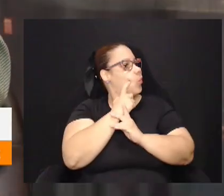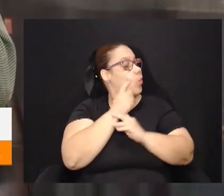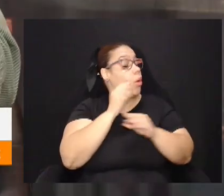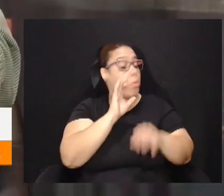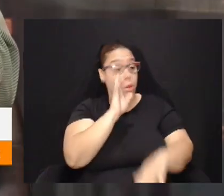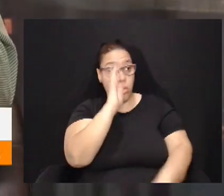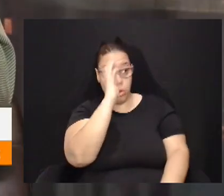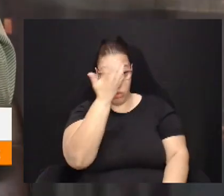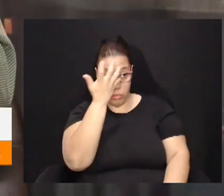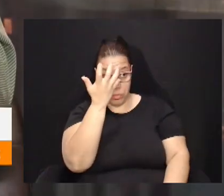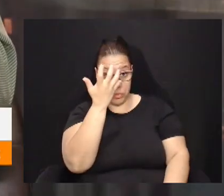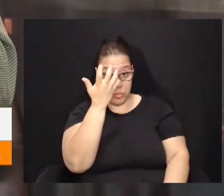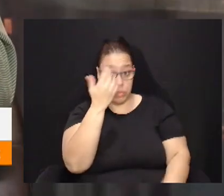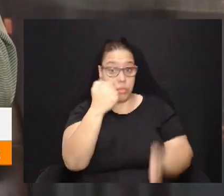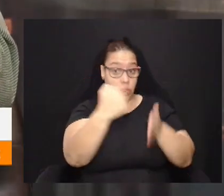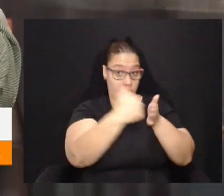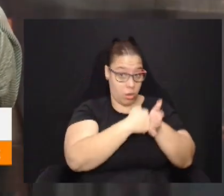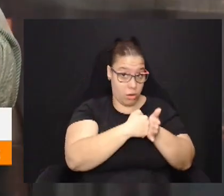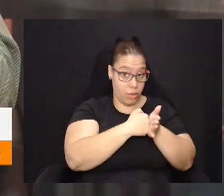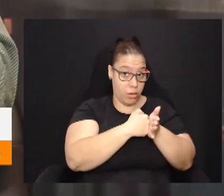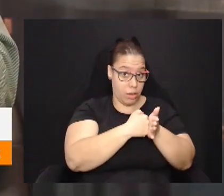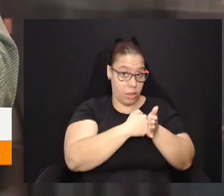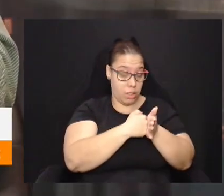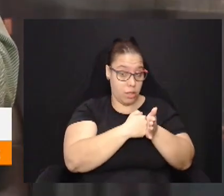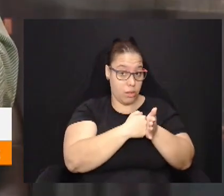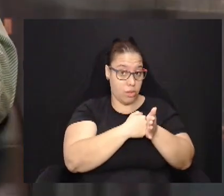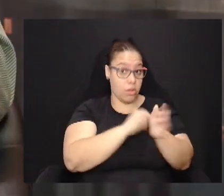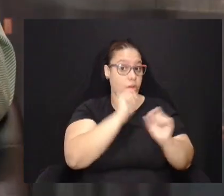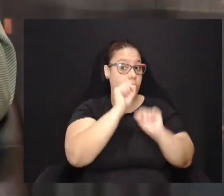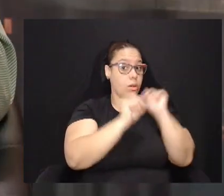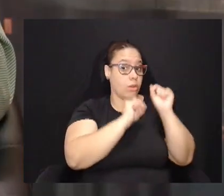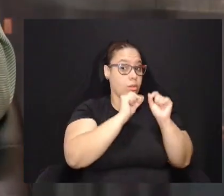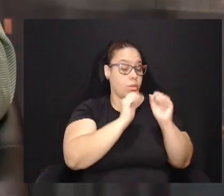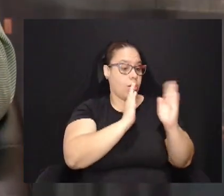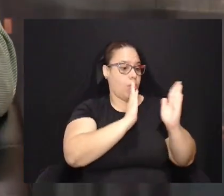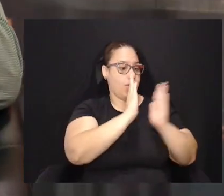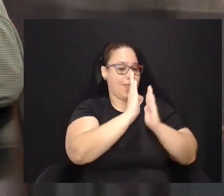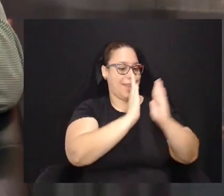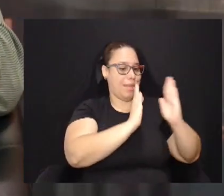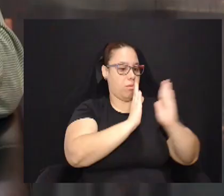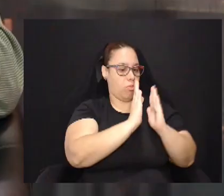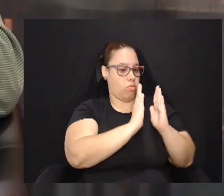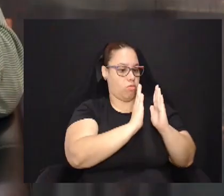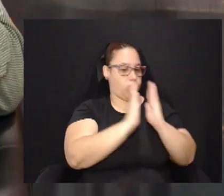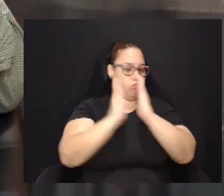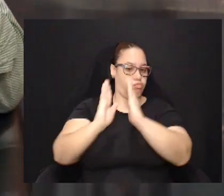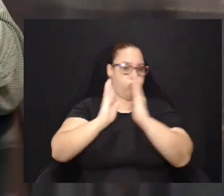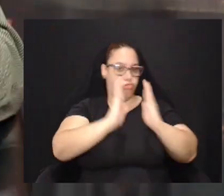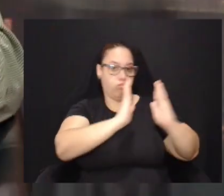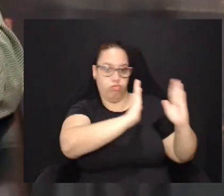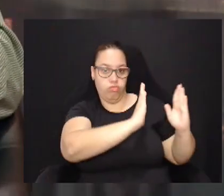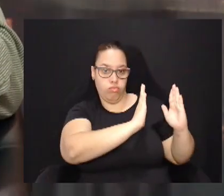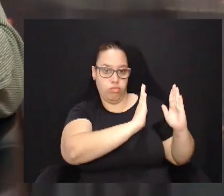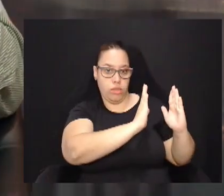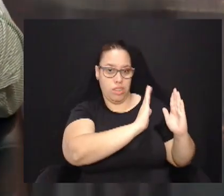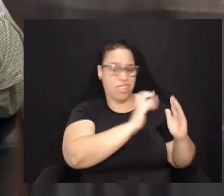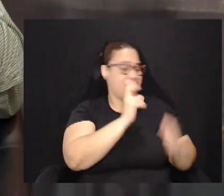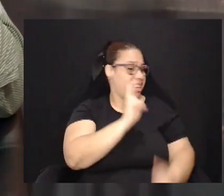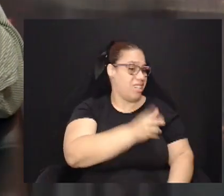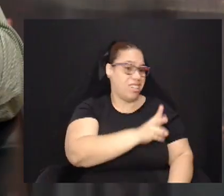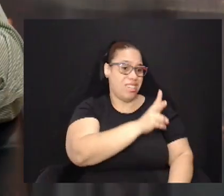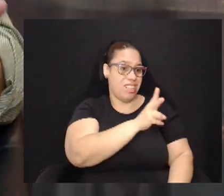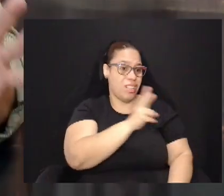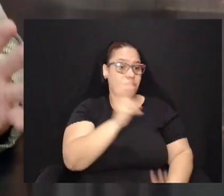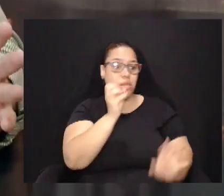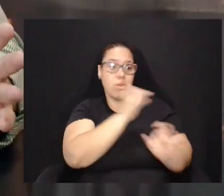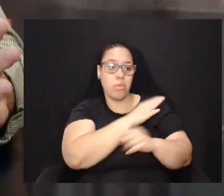perguntou sobre a fenomenologia, é a temporalidade, né? Então, assim, a gente nem sempre está atualizado com o que está